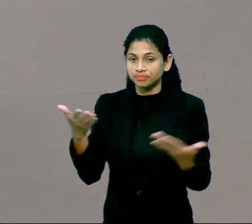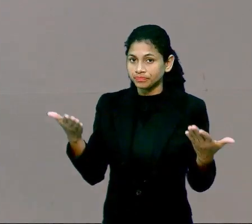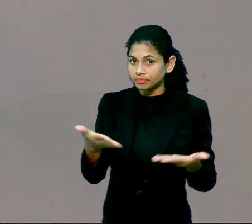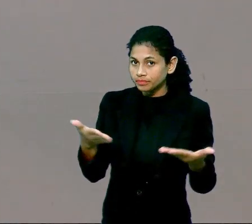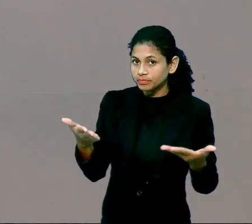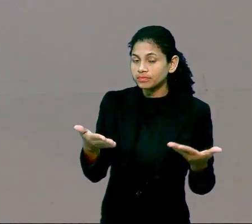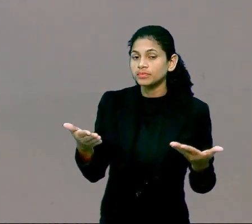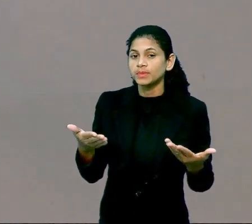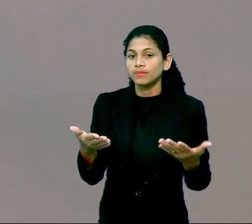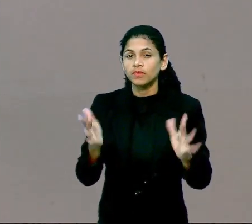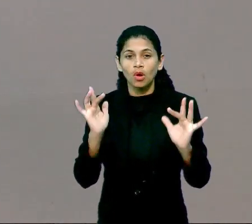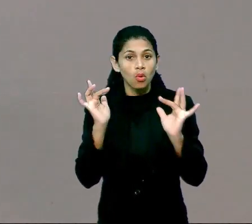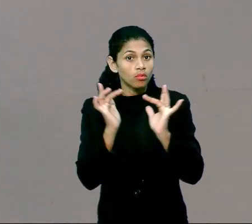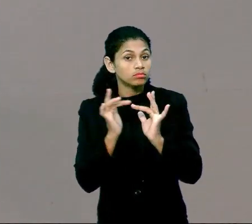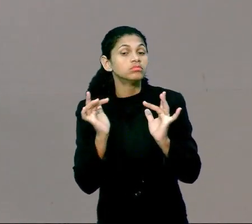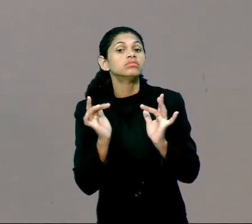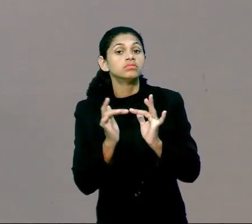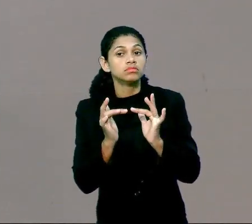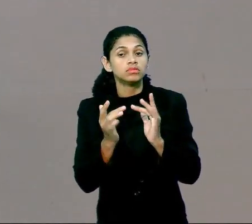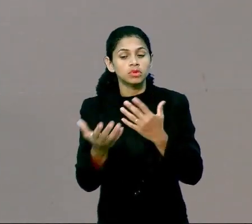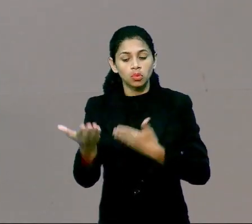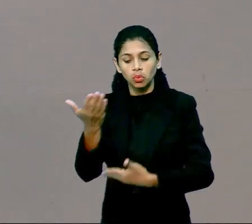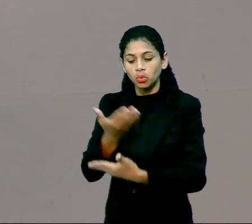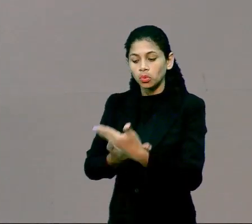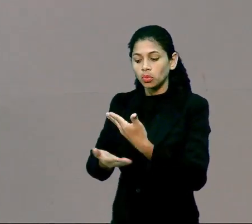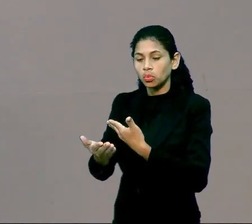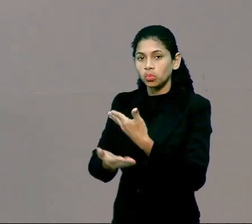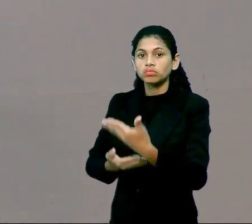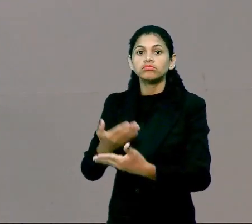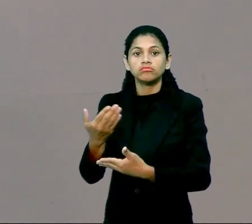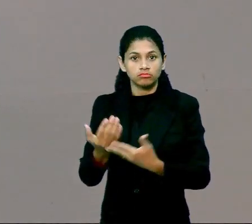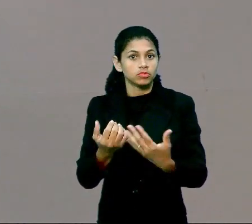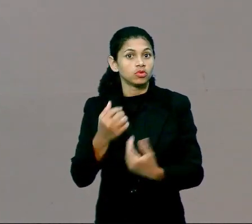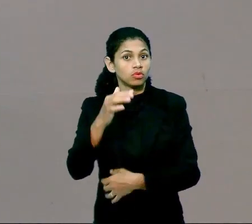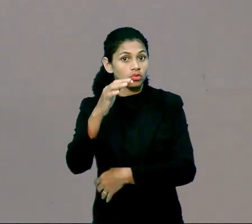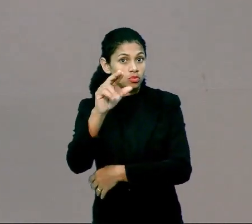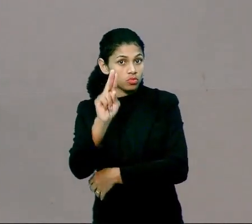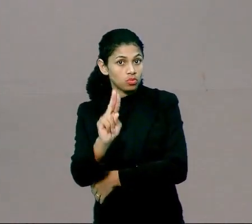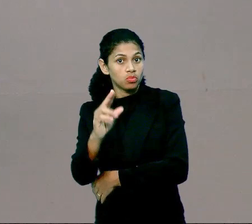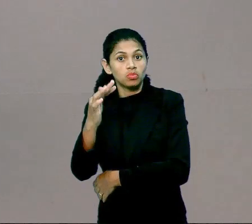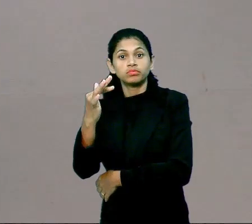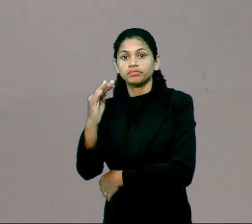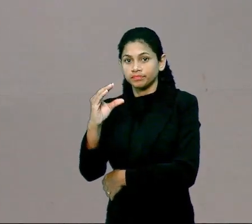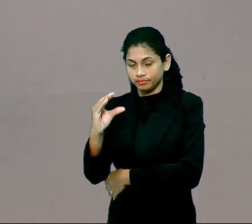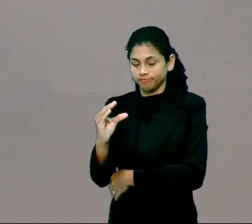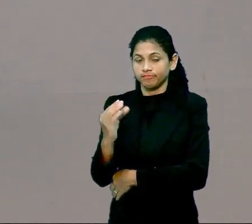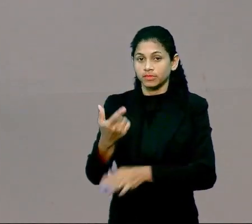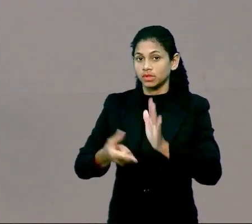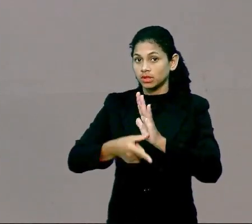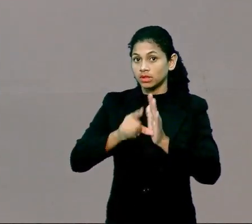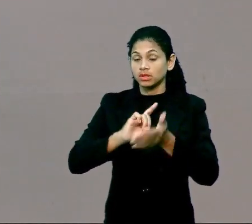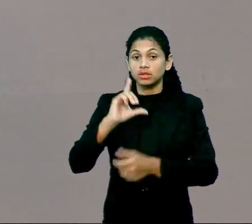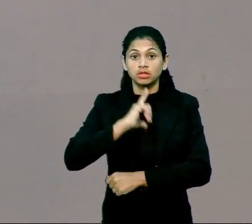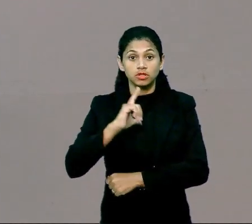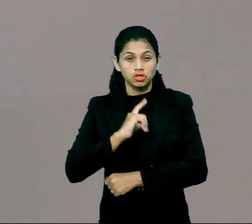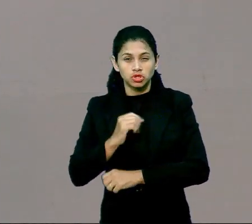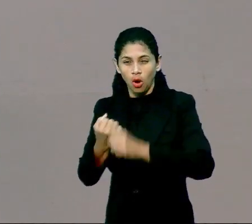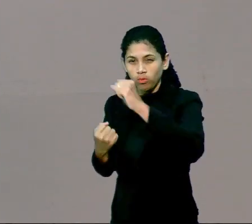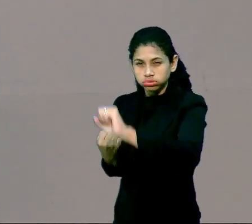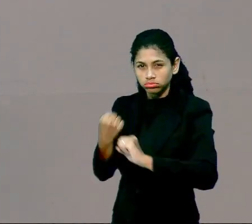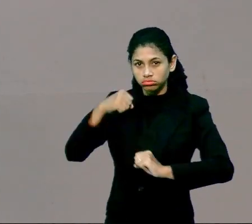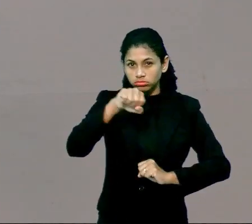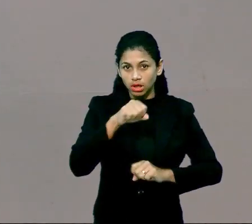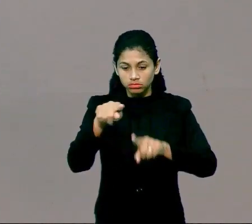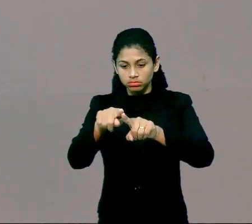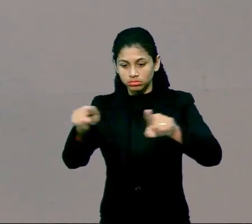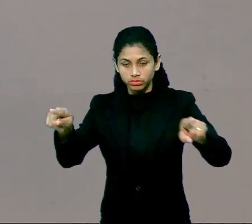o UFC, que é um mecanismo de exposição de lutas. Antigamente a gente tinha os rings de boxe, e agora a gente tem